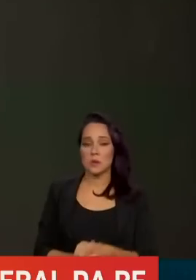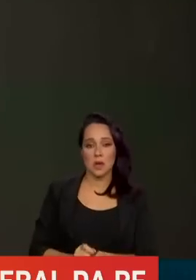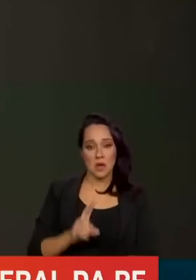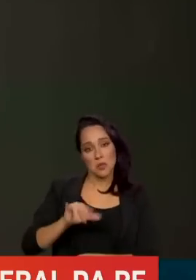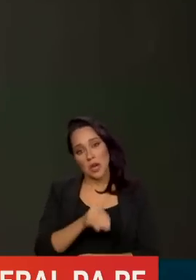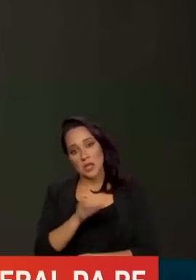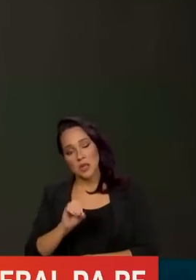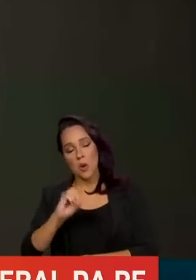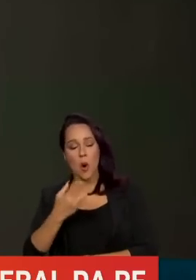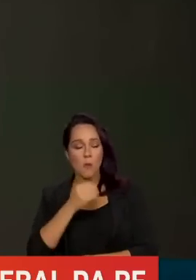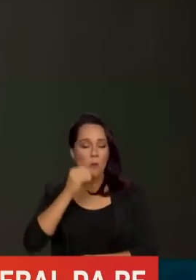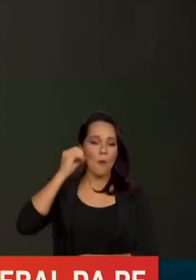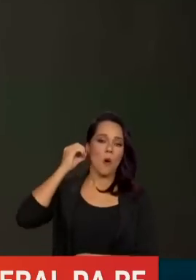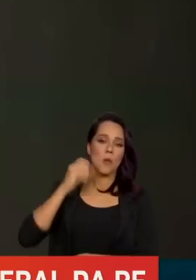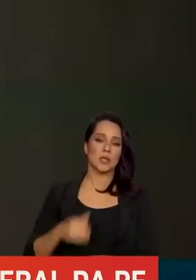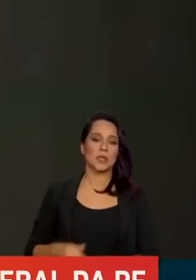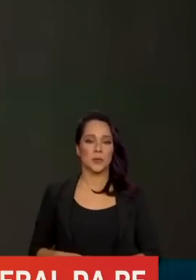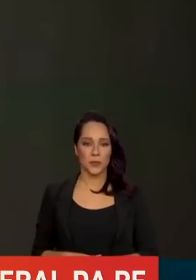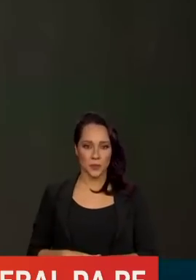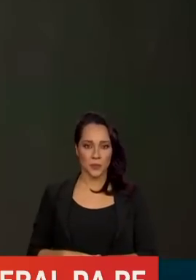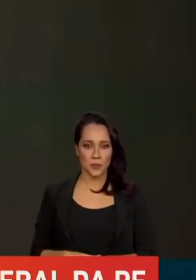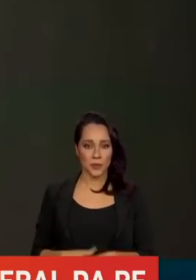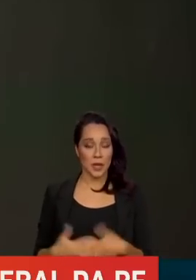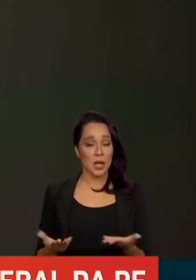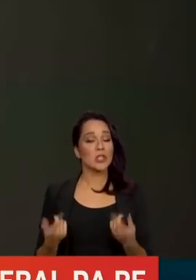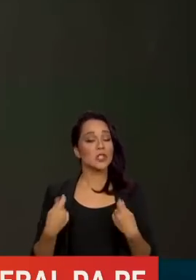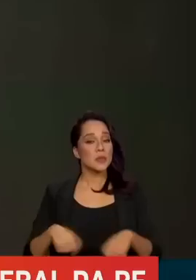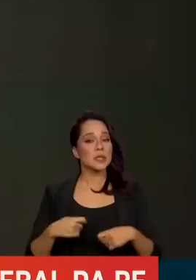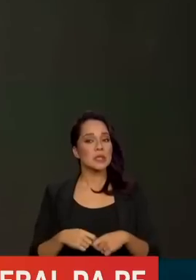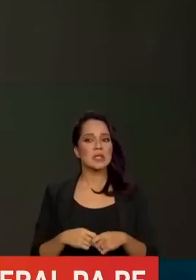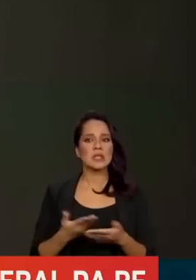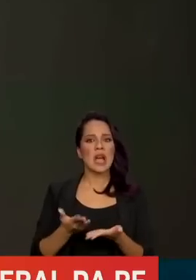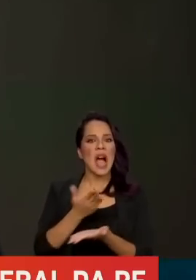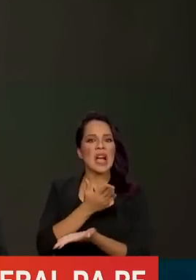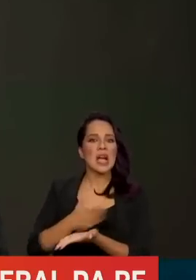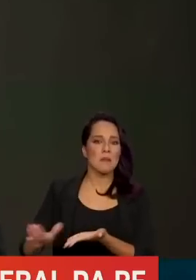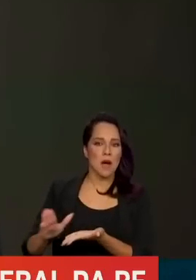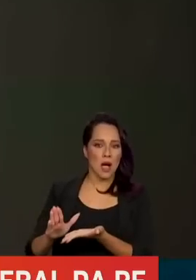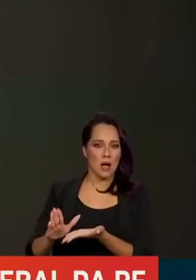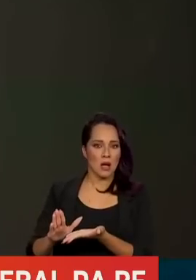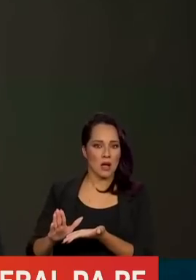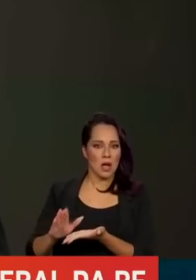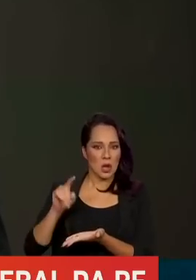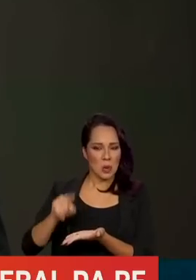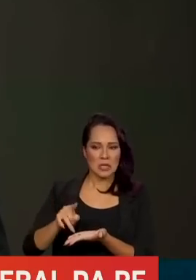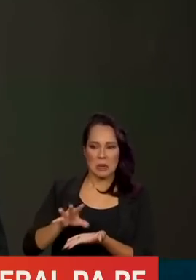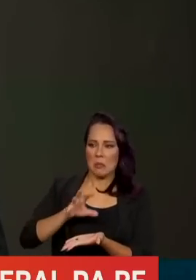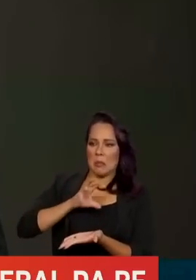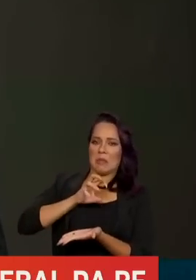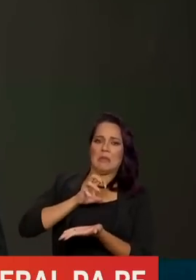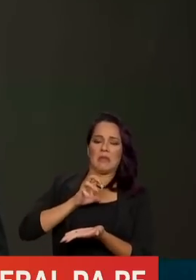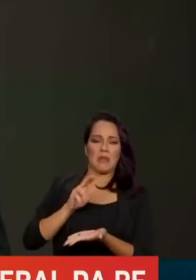ou por omissão e nós temos que nos livrar dessa contaminação indevida